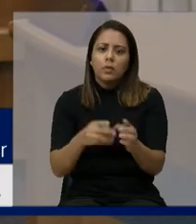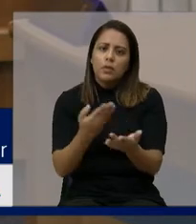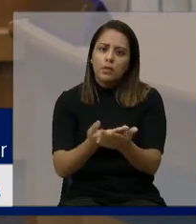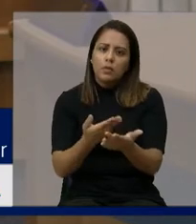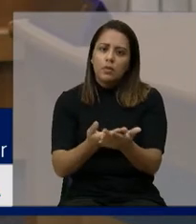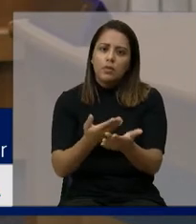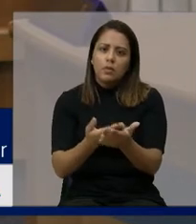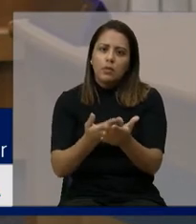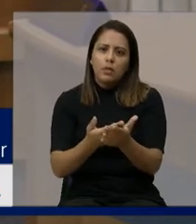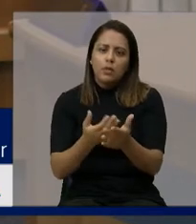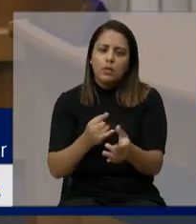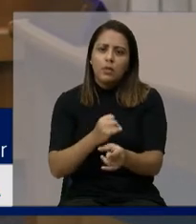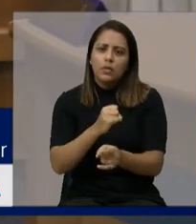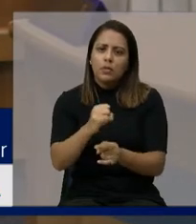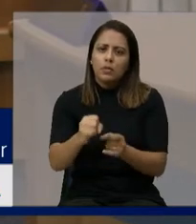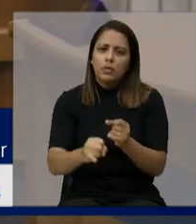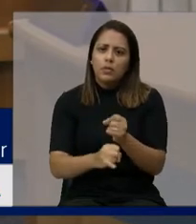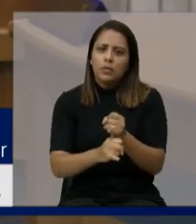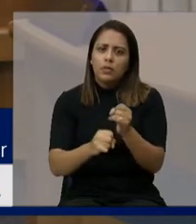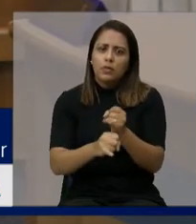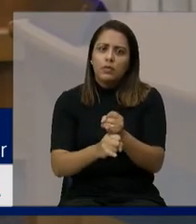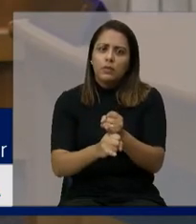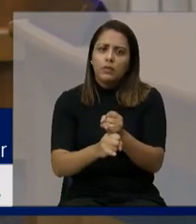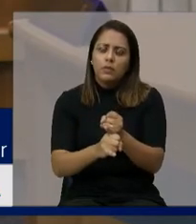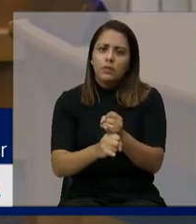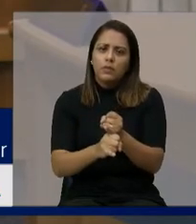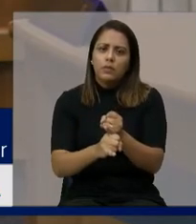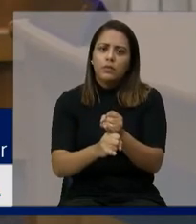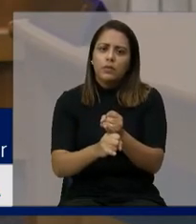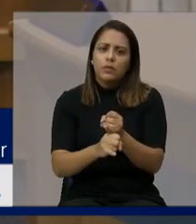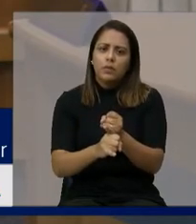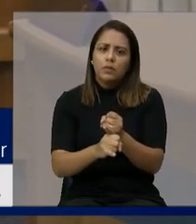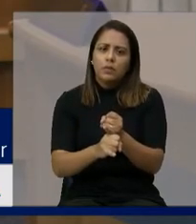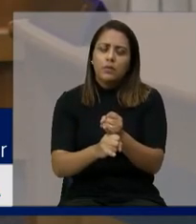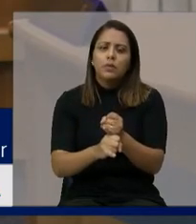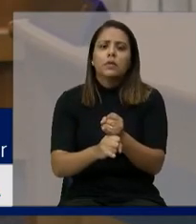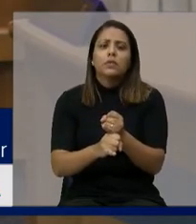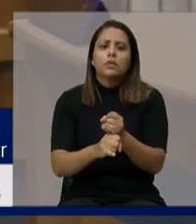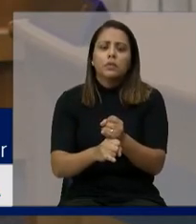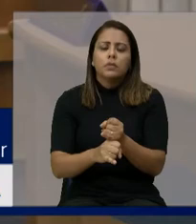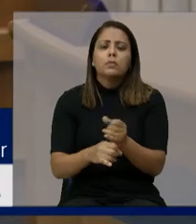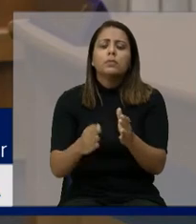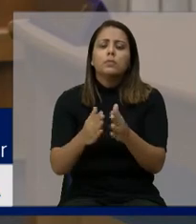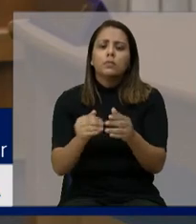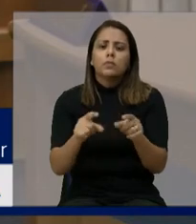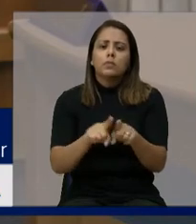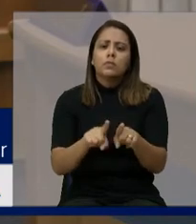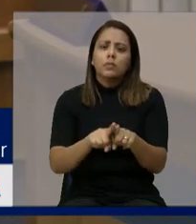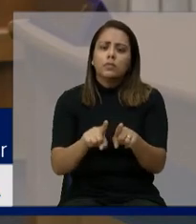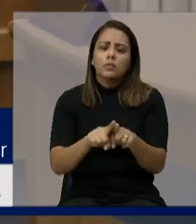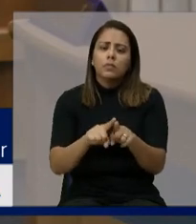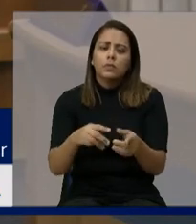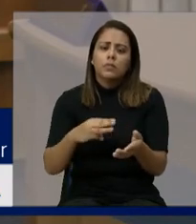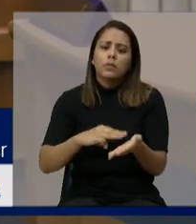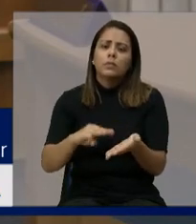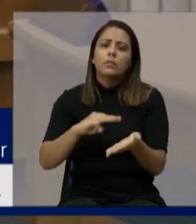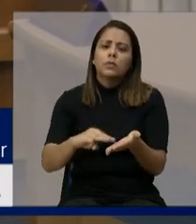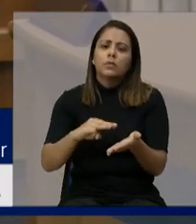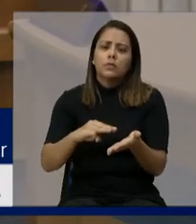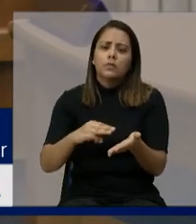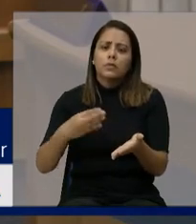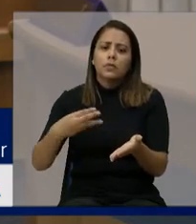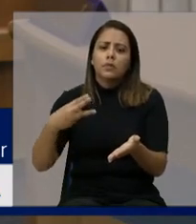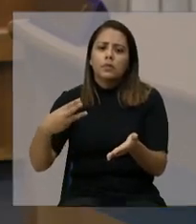Interativa. Solicito ainda, senhor presidente, destaques das moções da moção 43 e do requerimento